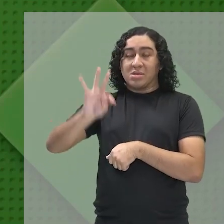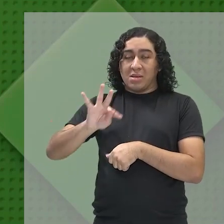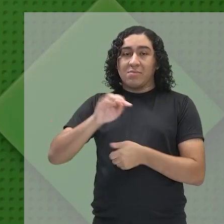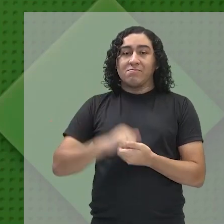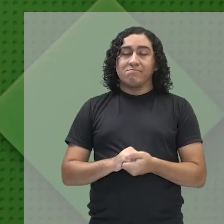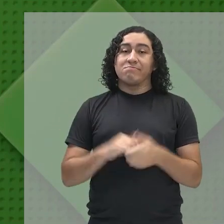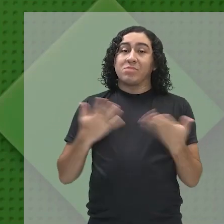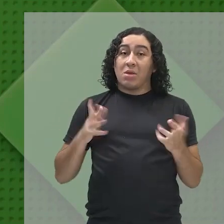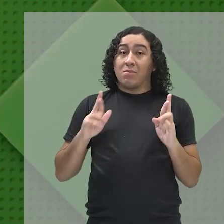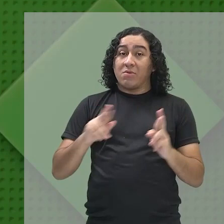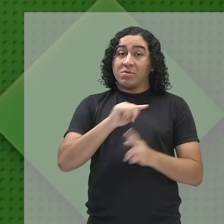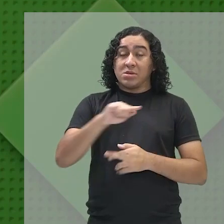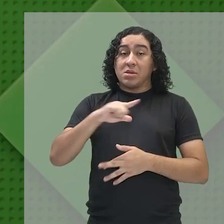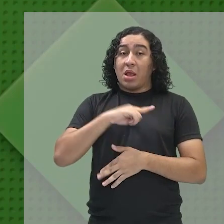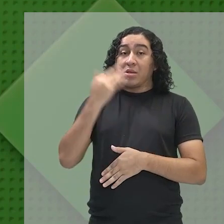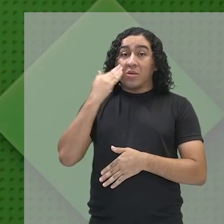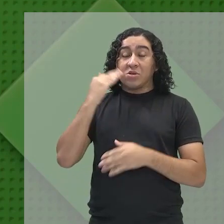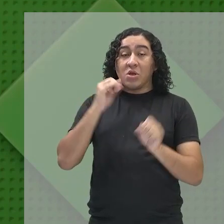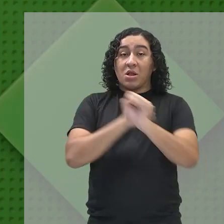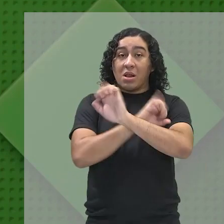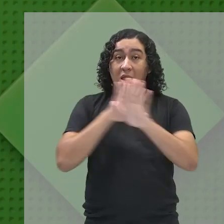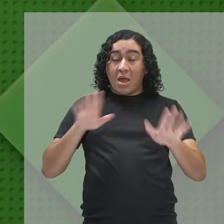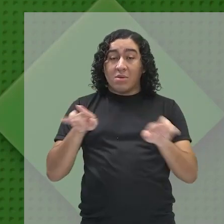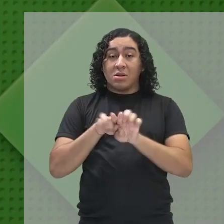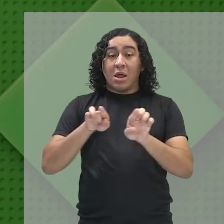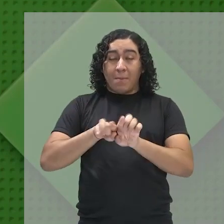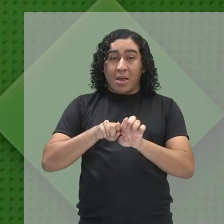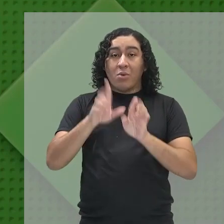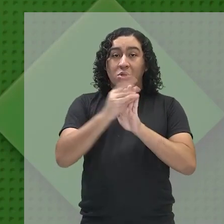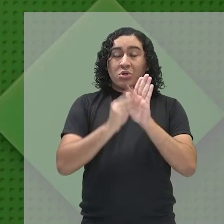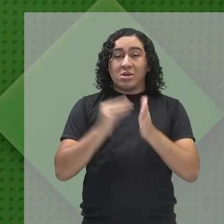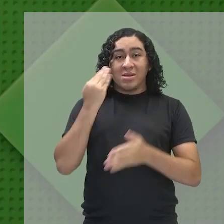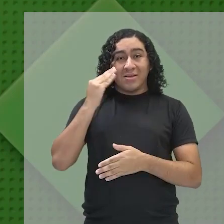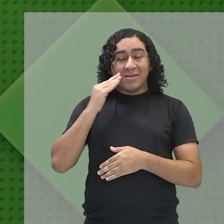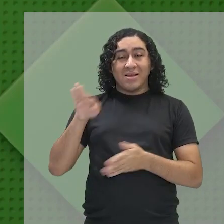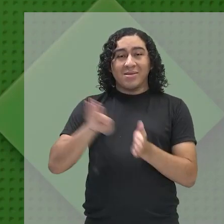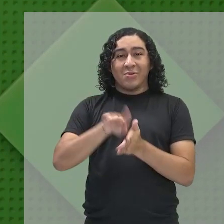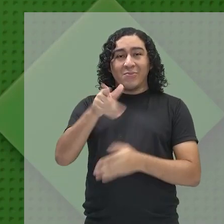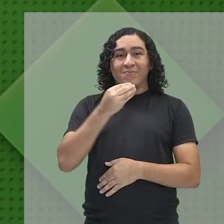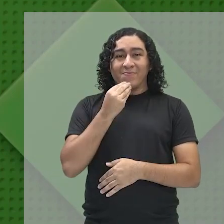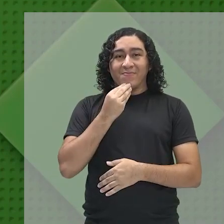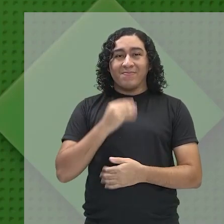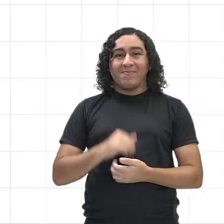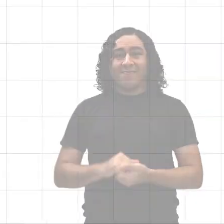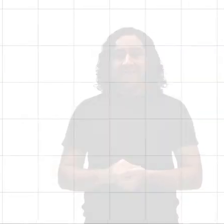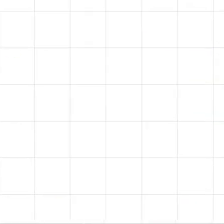Então espero que vocês tenham compreendido, tenham curtido aí a nossa aula e a gente se vê na próxima.